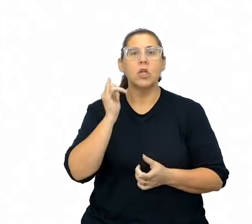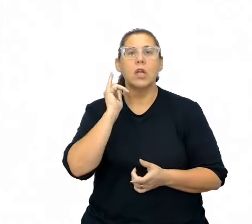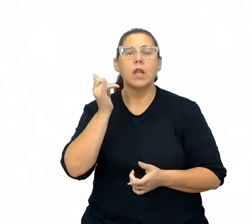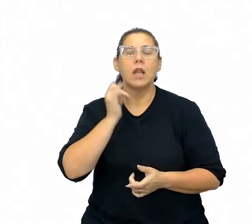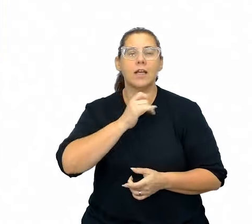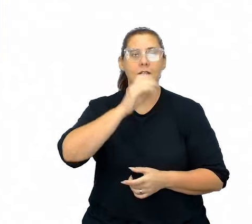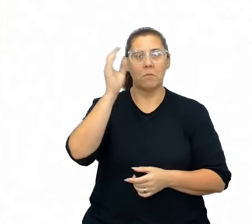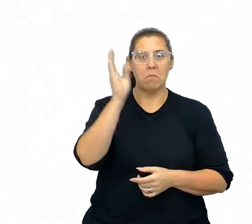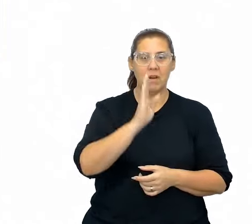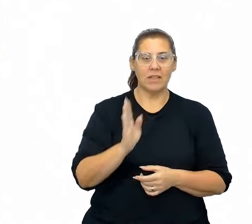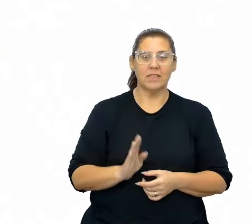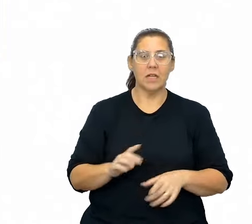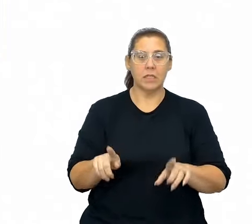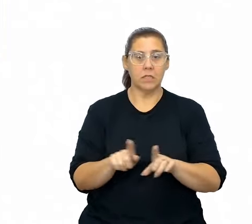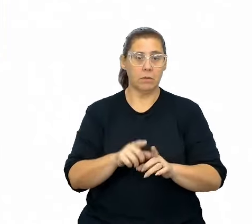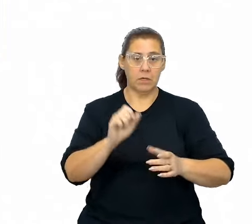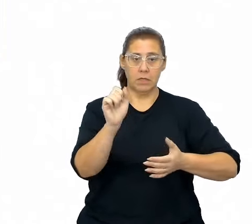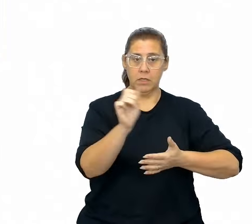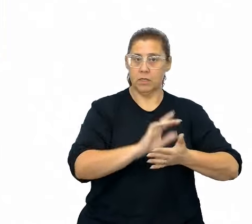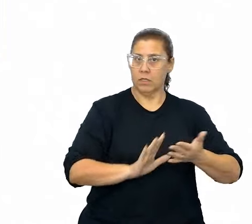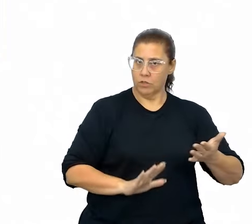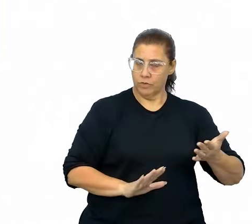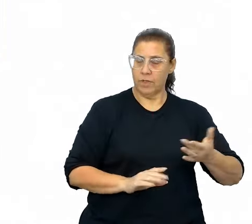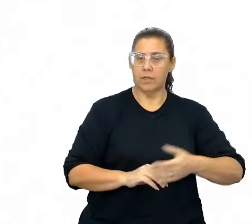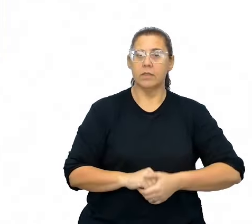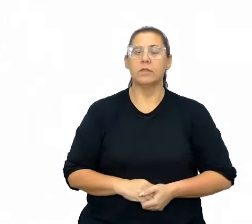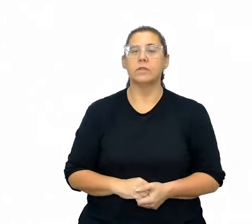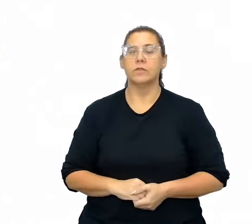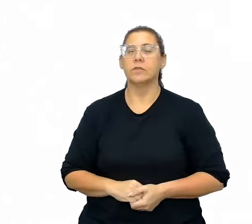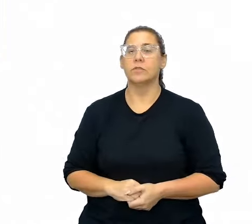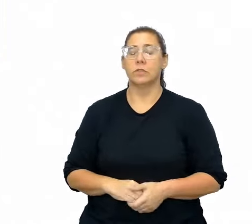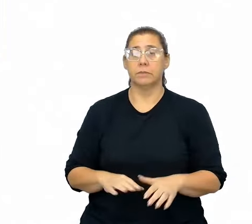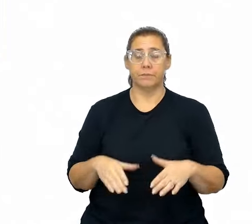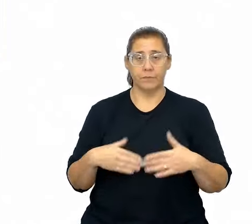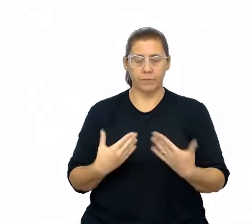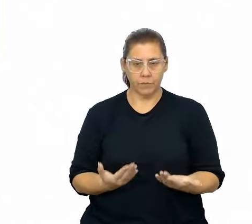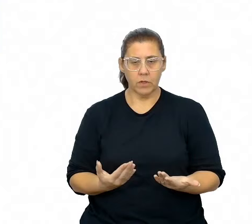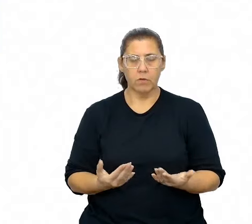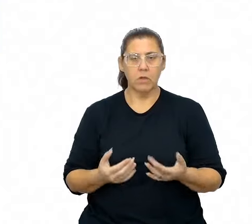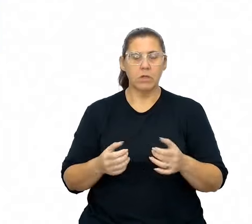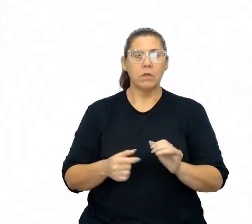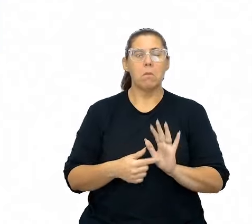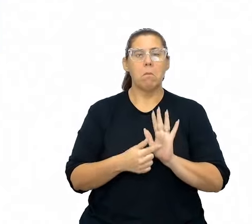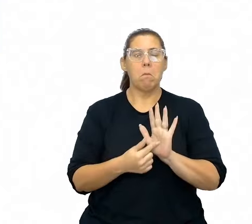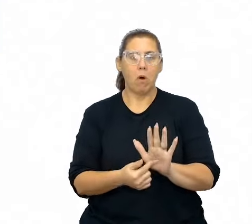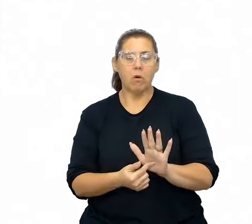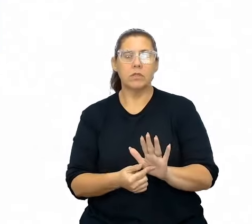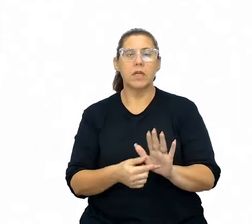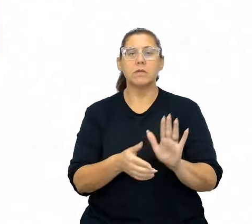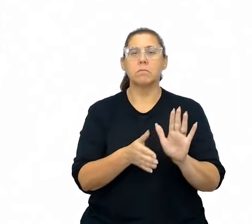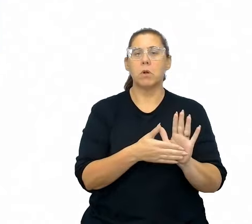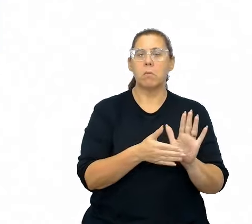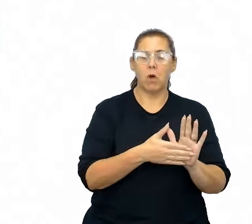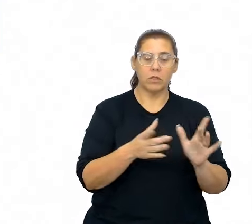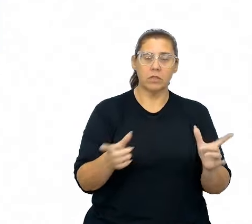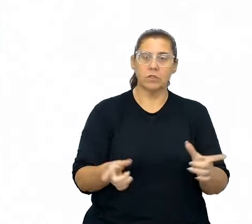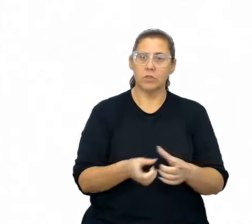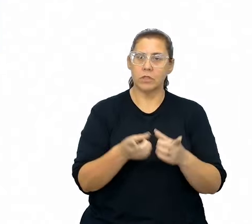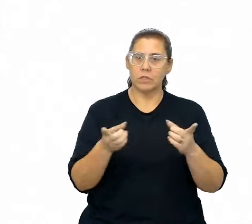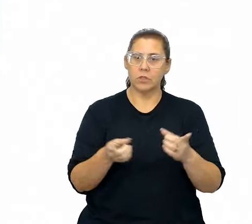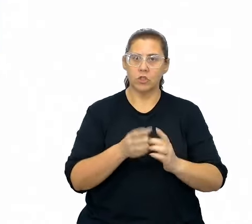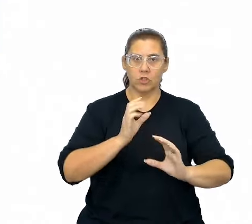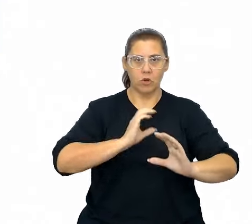e também as atividades que as compõem, de modo a explicitar os propósitos didático